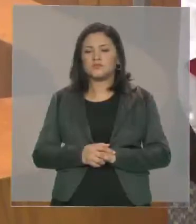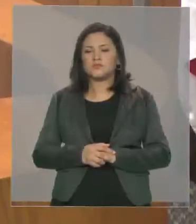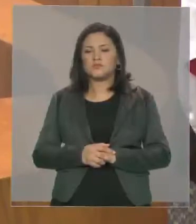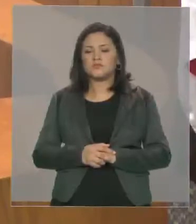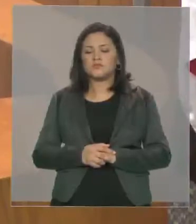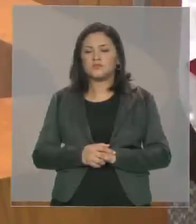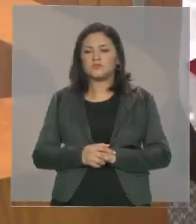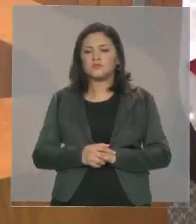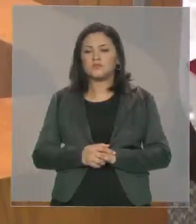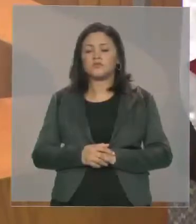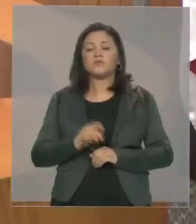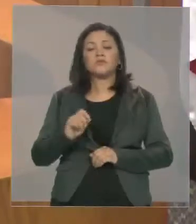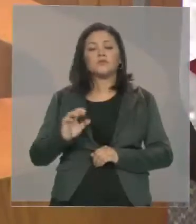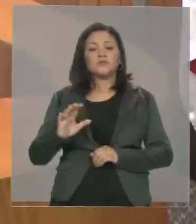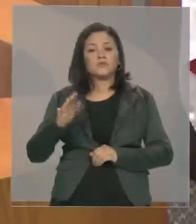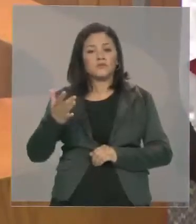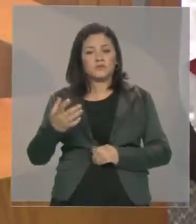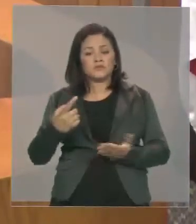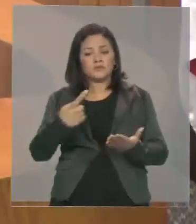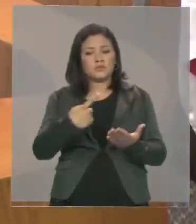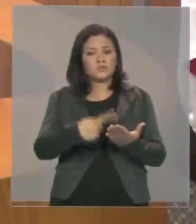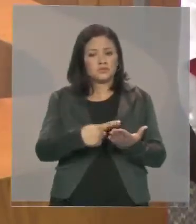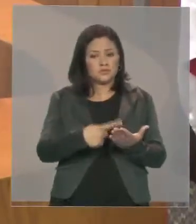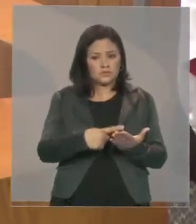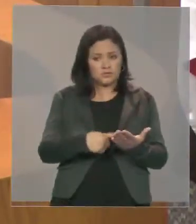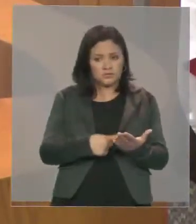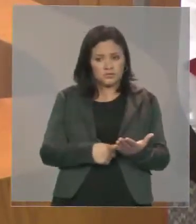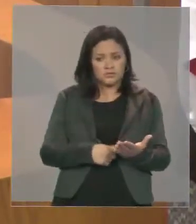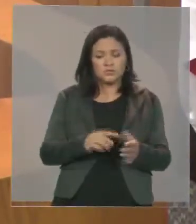atendimento na Vila Luizão.